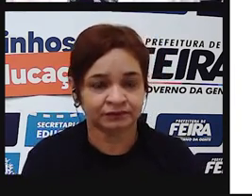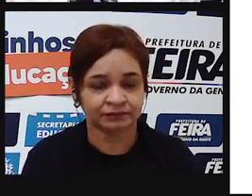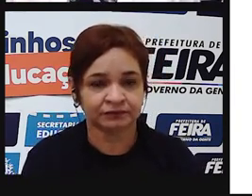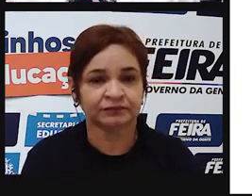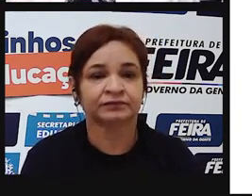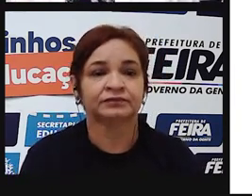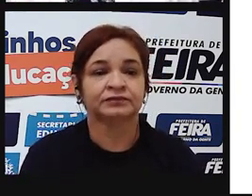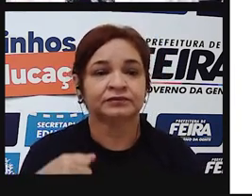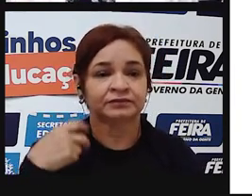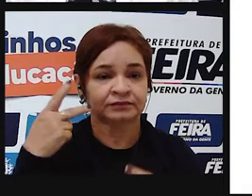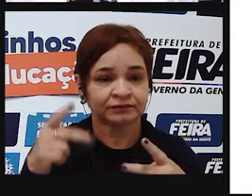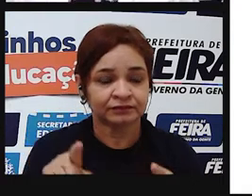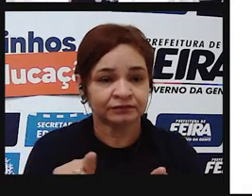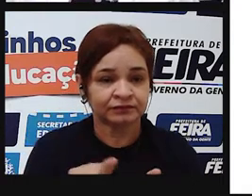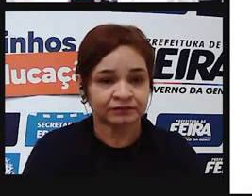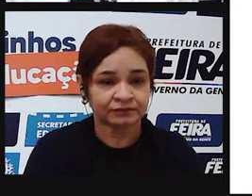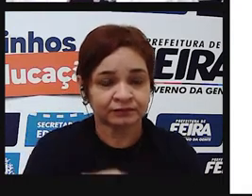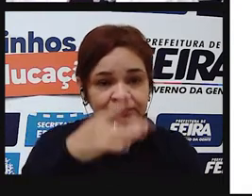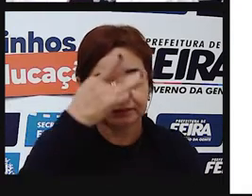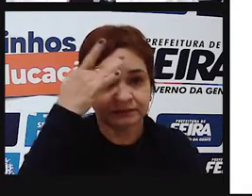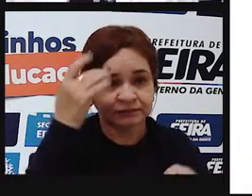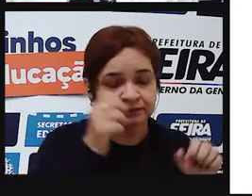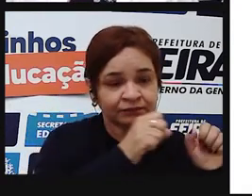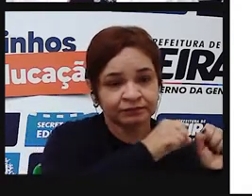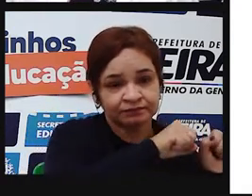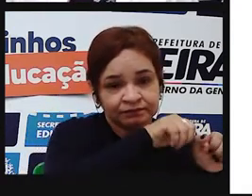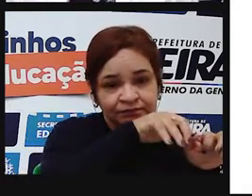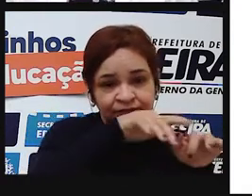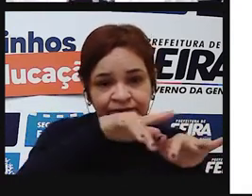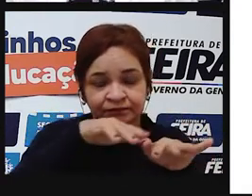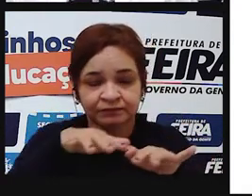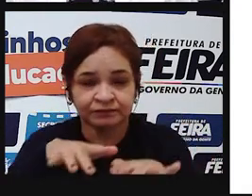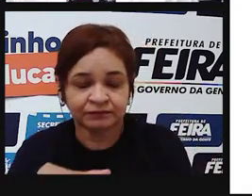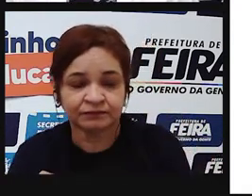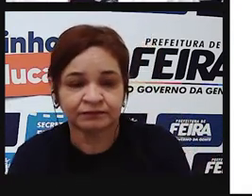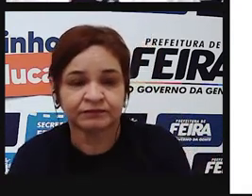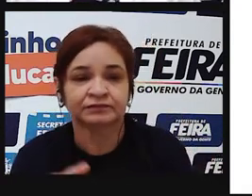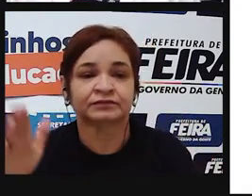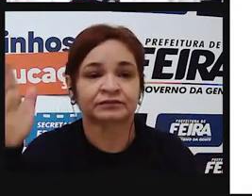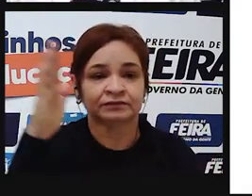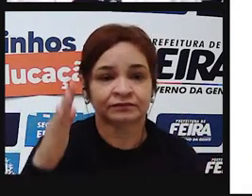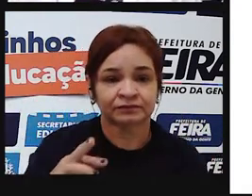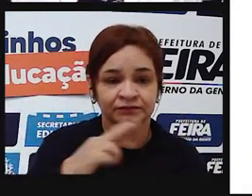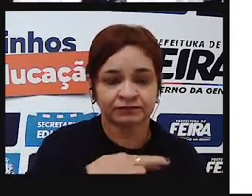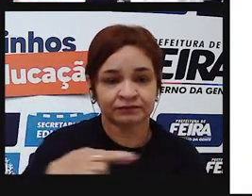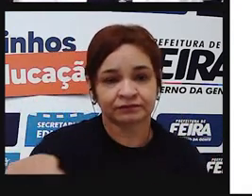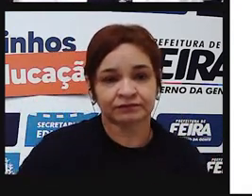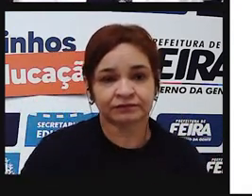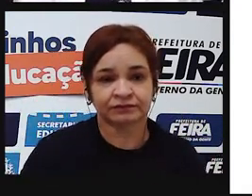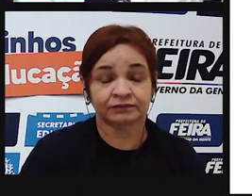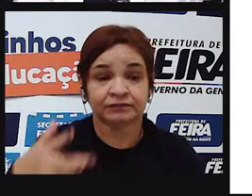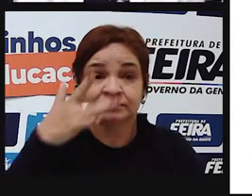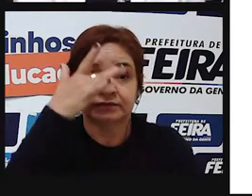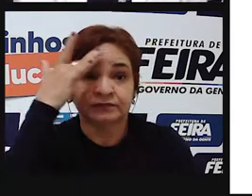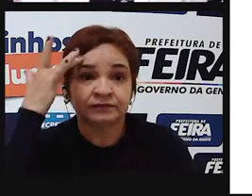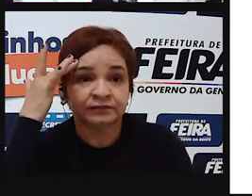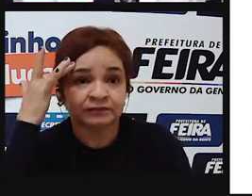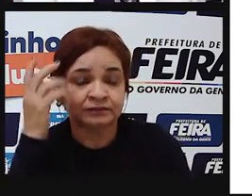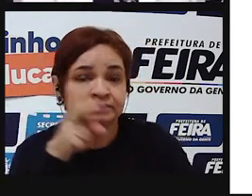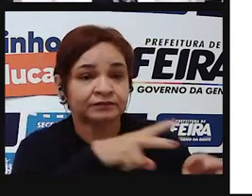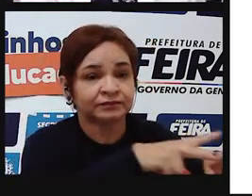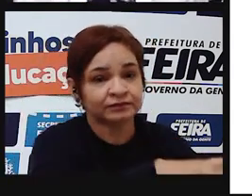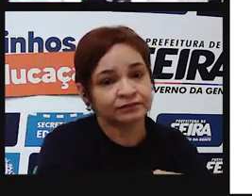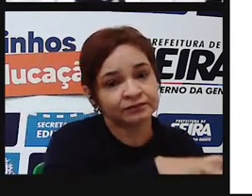também sobre as migrações e transformações sociais do Brasil republicano, ou seja, o deslocamento das pessoas das